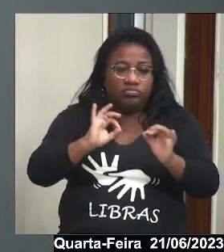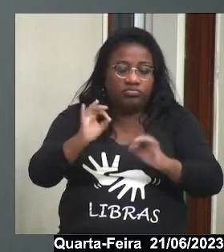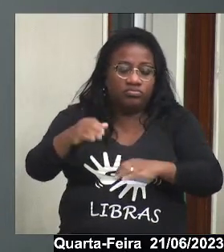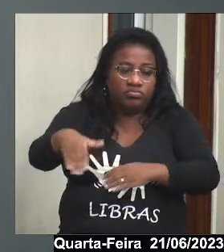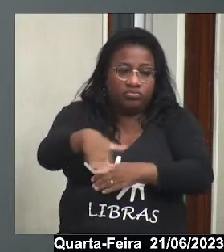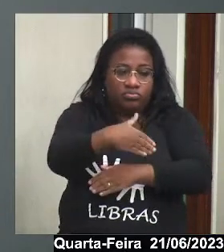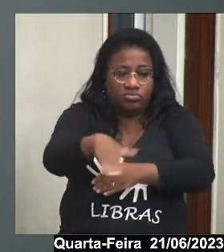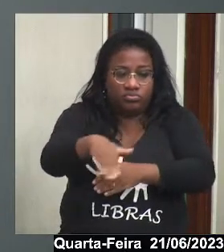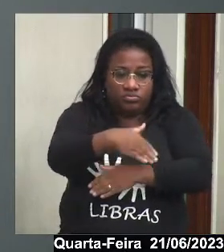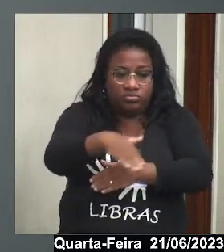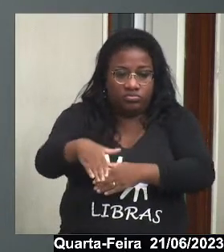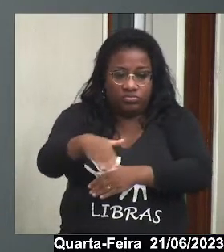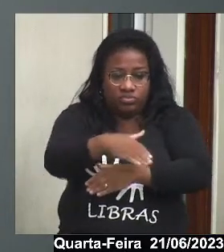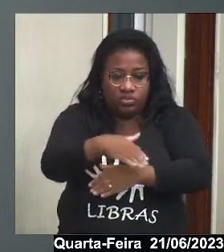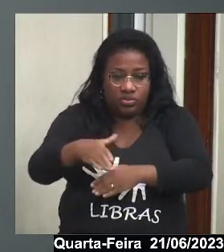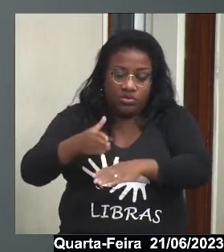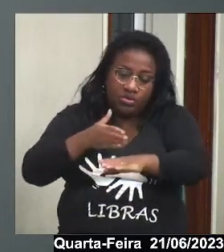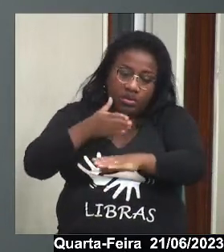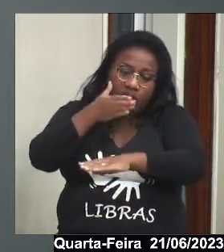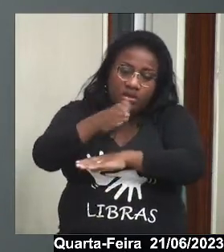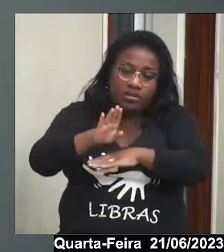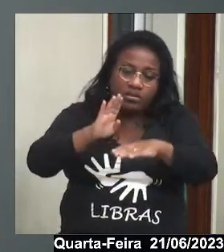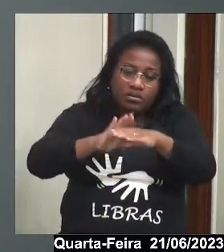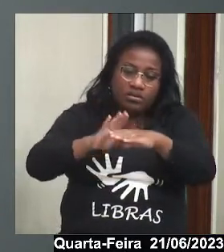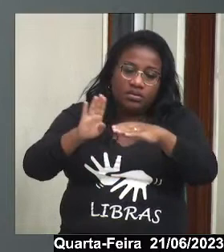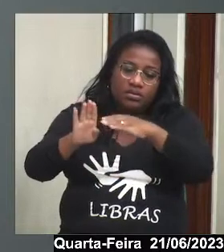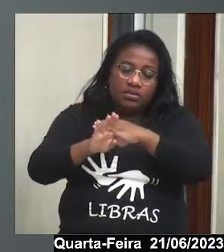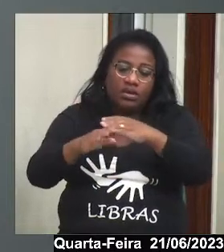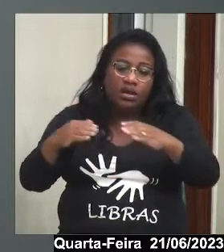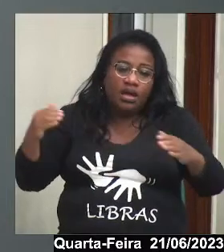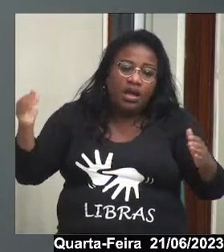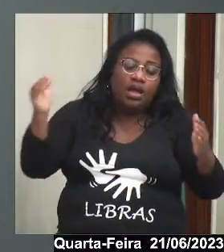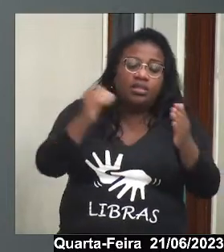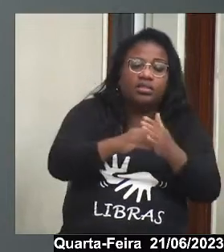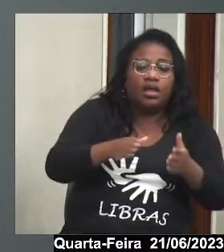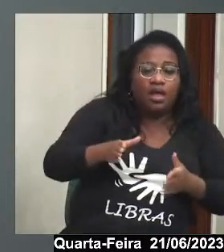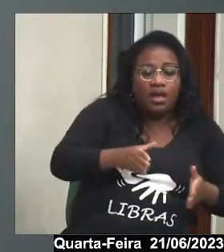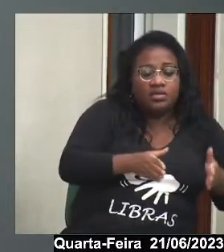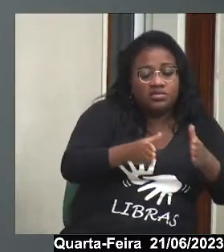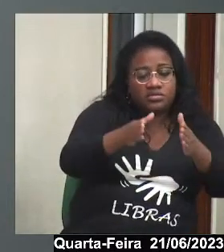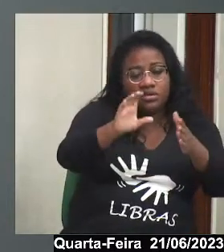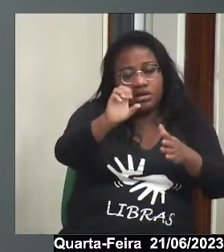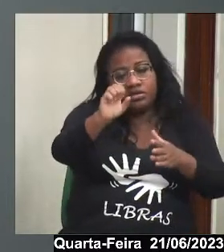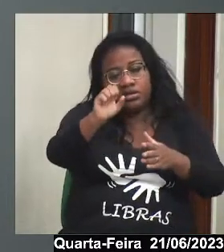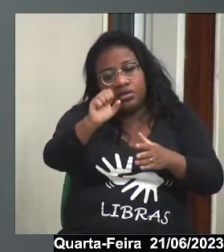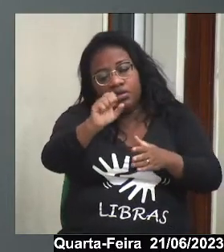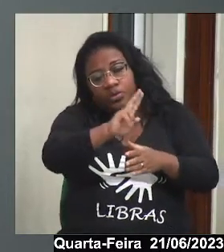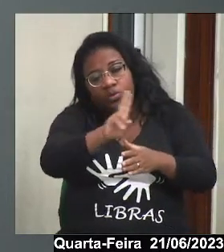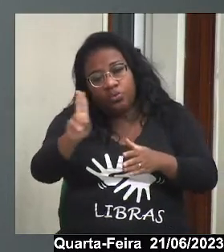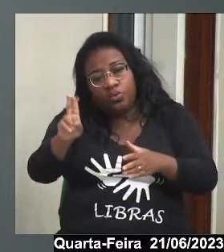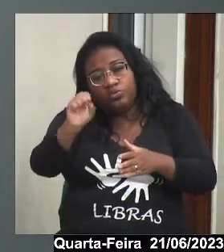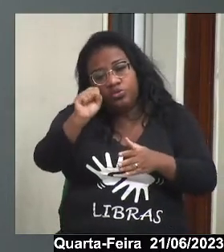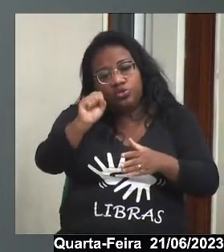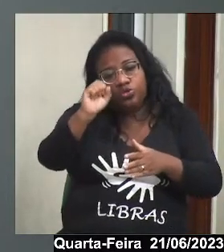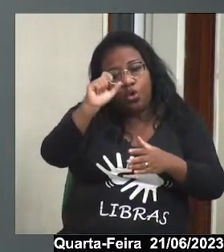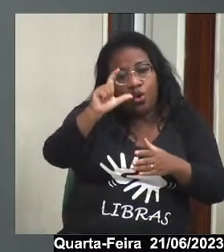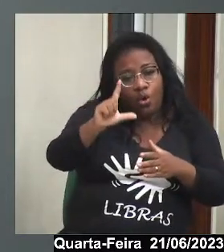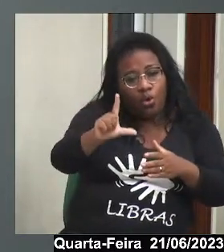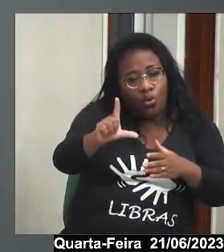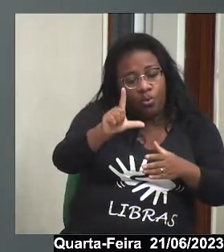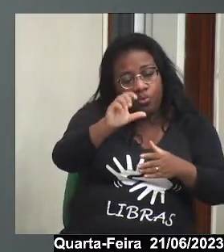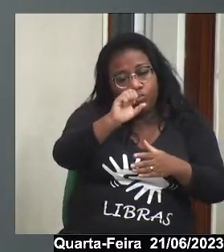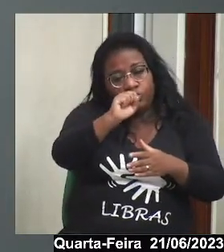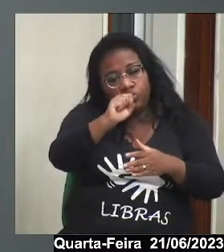estar bloquetando ali a entrada do bairro até a Estrada do Sol, estrada essa que dá acesso para quem vem ali da